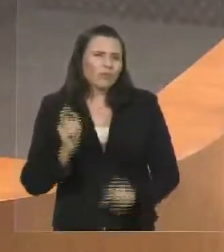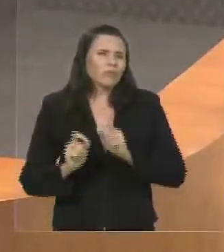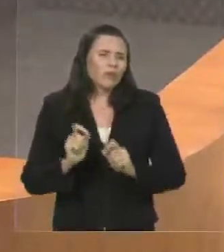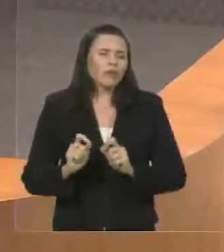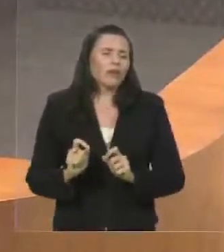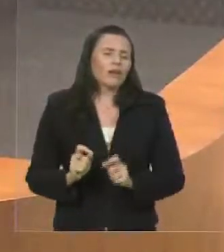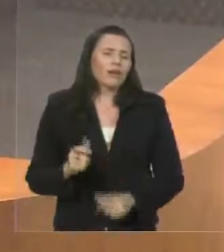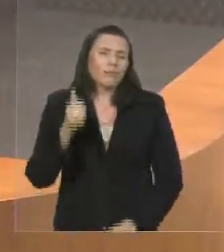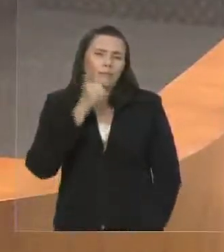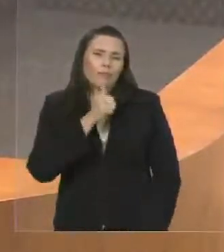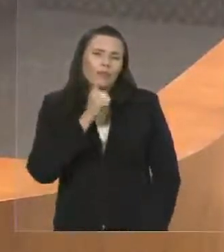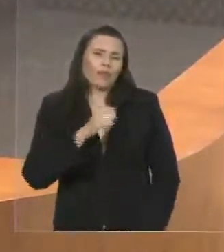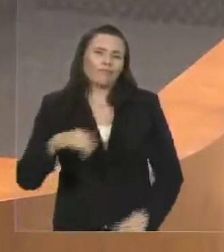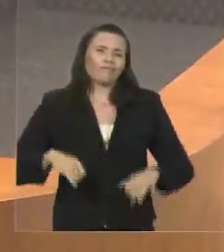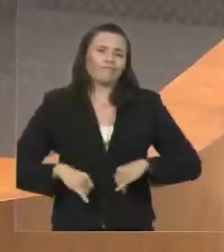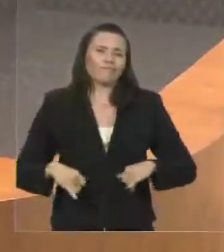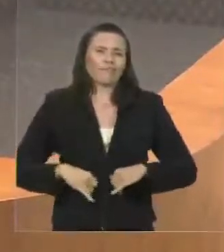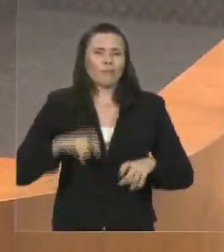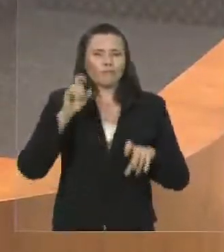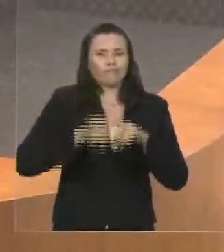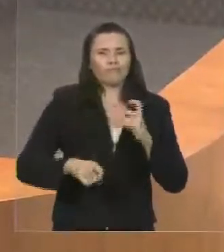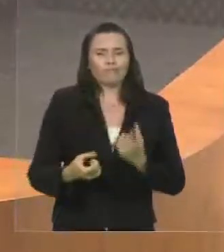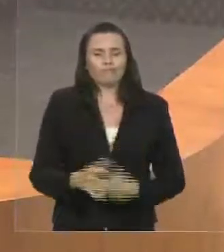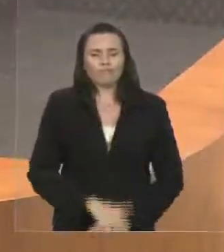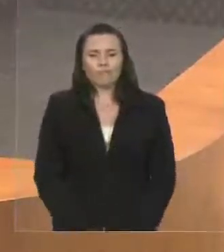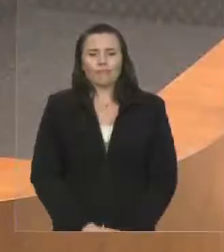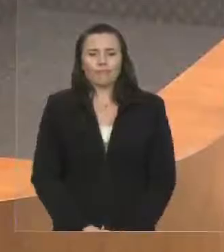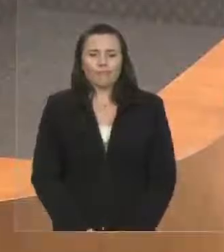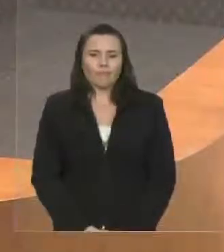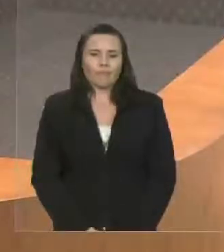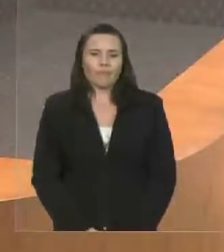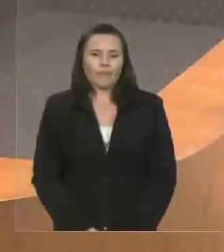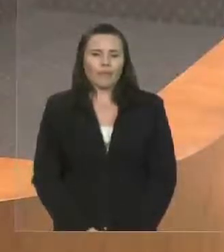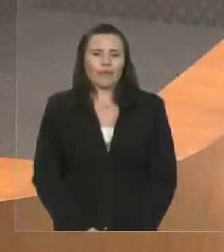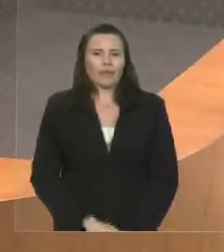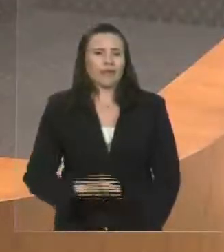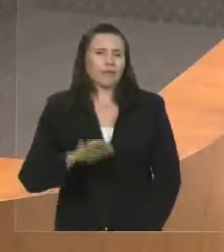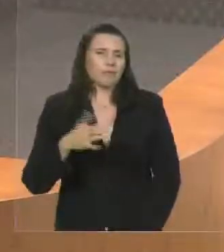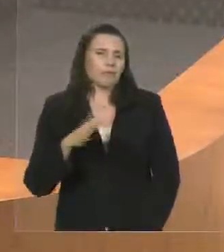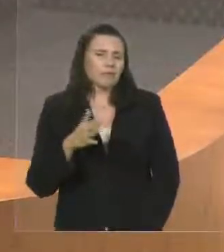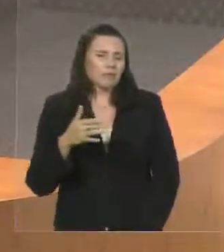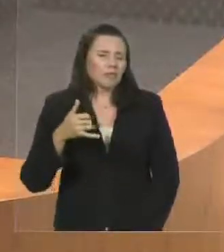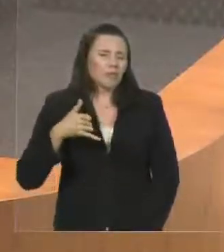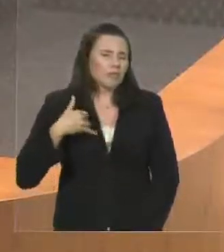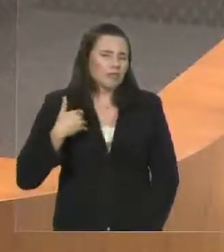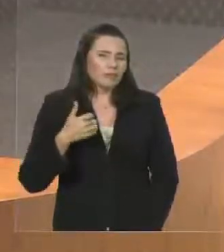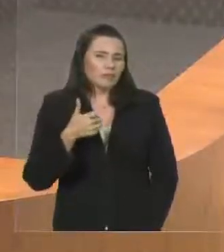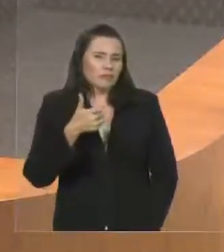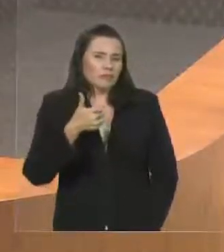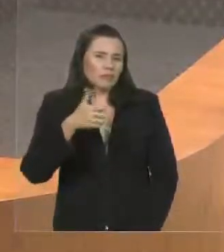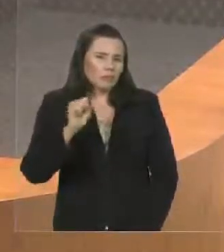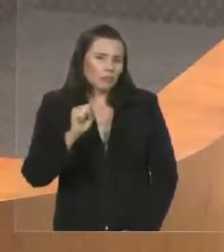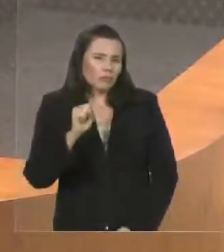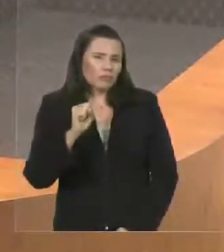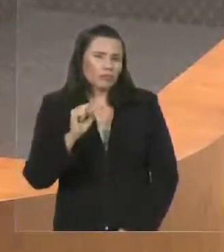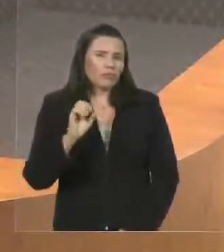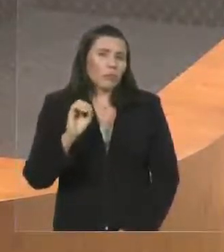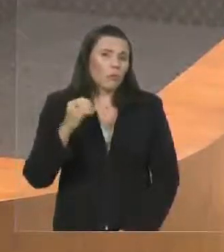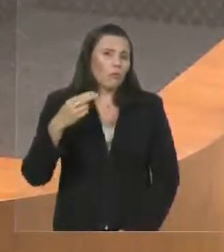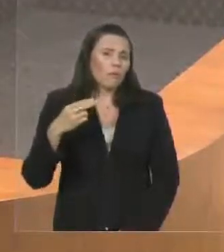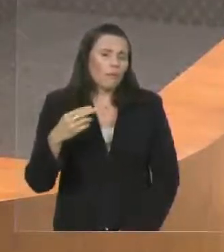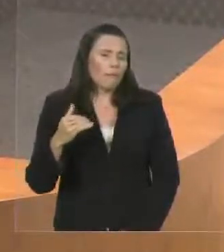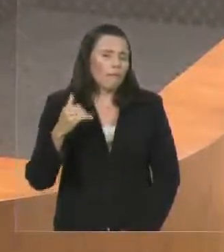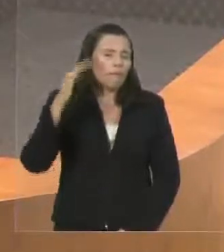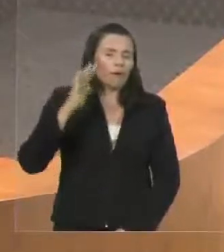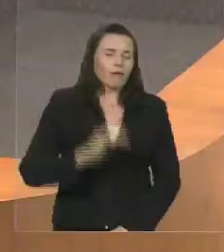como vítimas mulheres maranhenses com idade acima de 18 anos. Dessas ocorrências, senhores deputados,